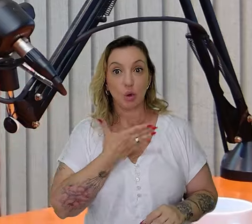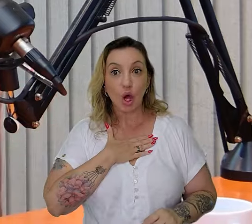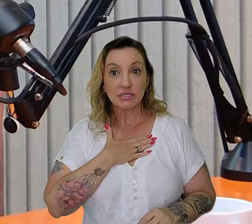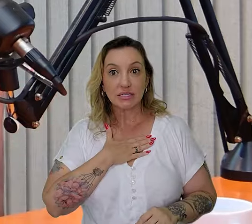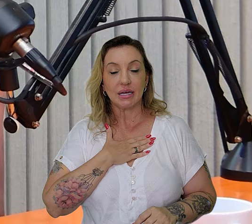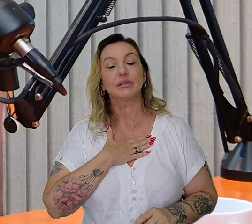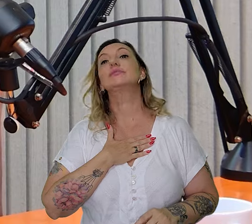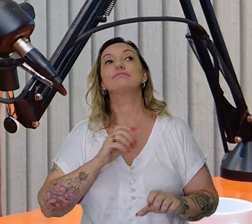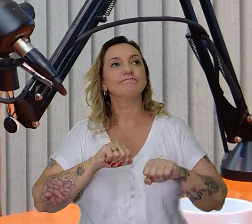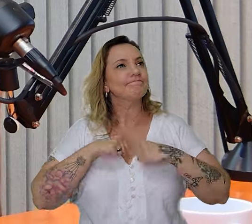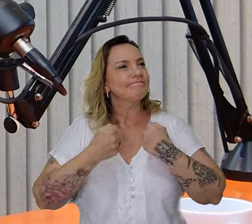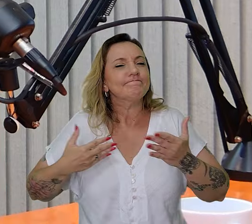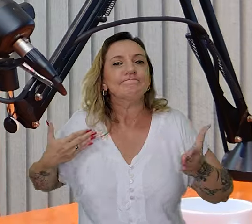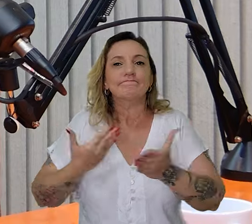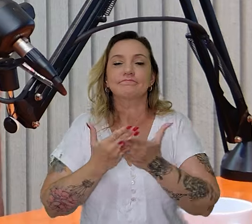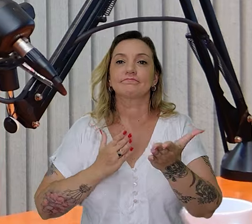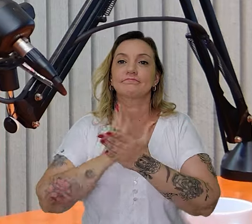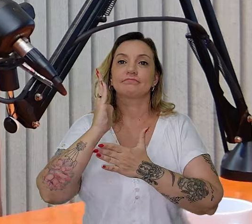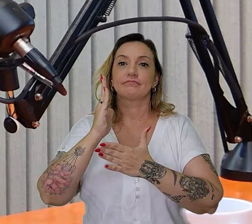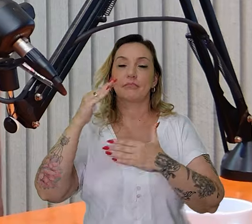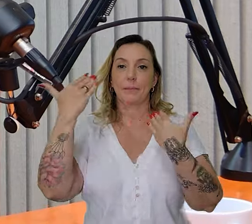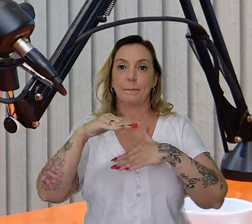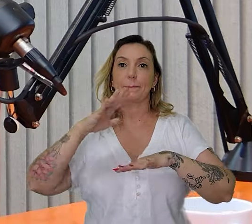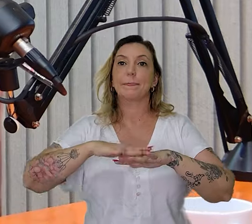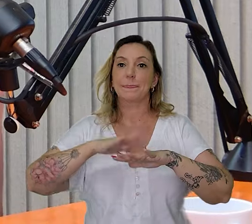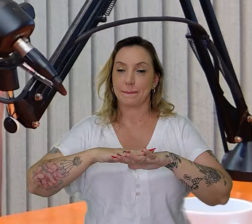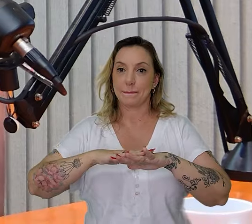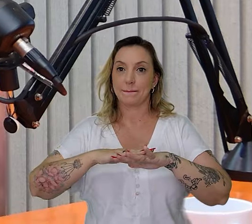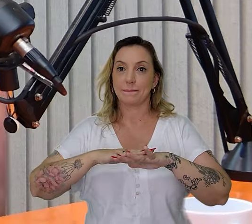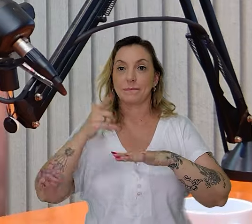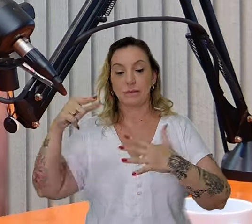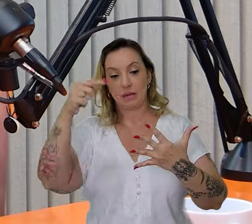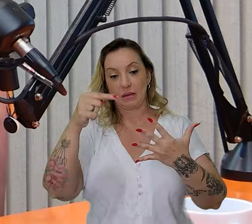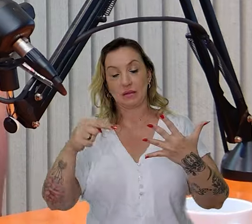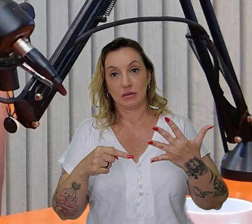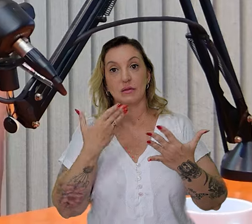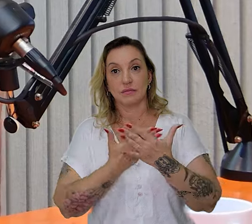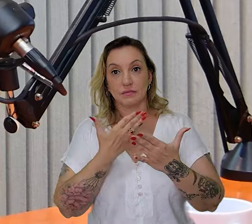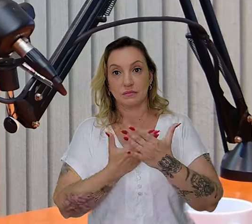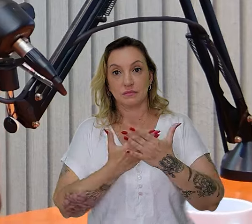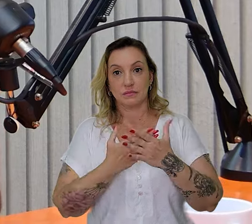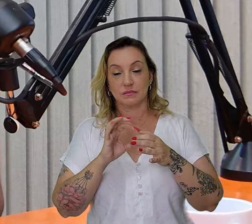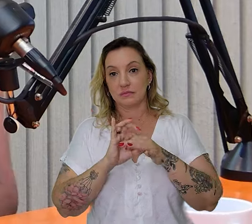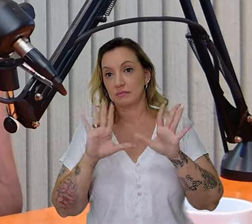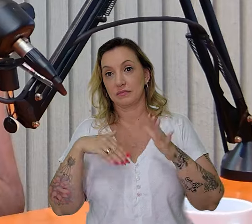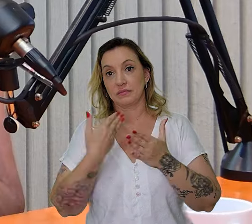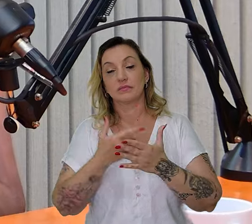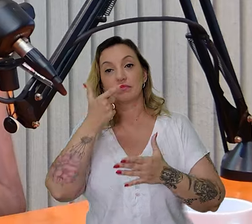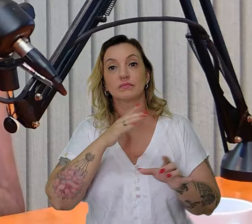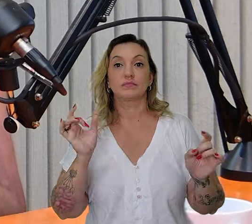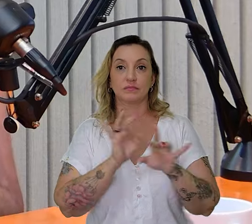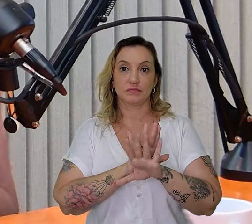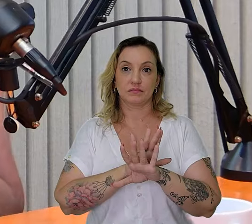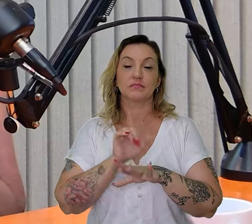ele passar na prova de matemática e ele vai fazendo as outras matérias que não dependem de matemática até que ele esteja pronto Isso é o que tá no nosso